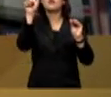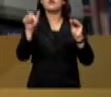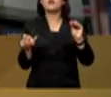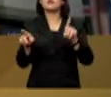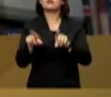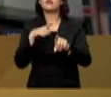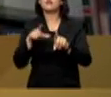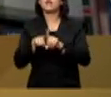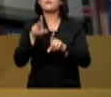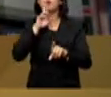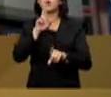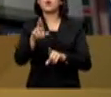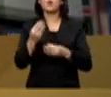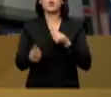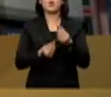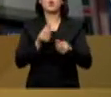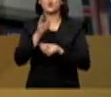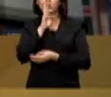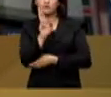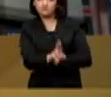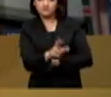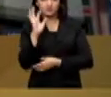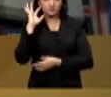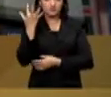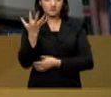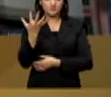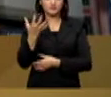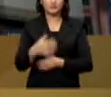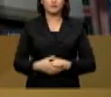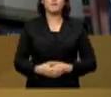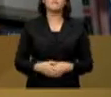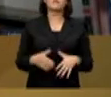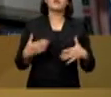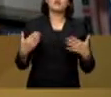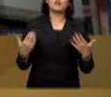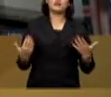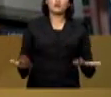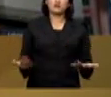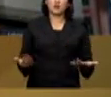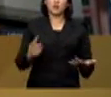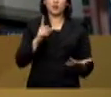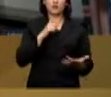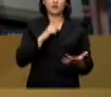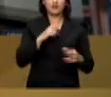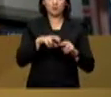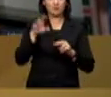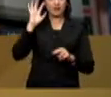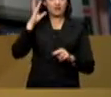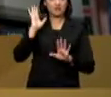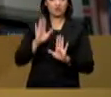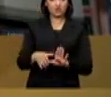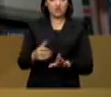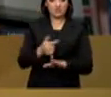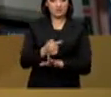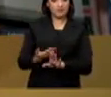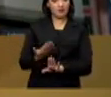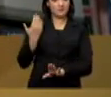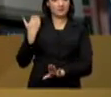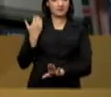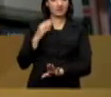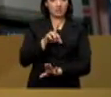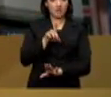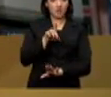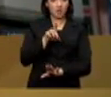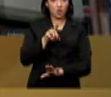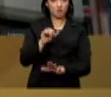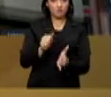analítica da tese com eficácia ex nunc, a decisão tomada na última sessão, tendo como marco a data